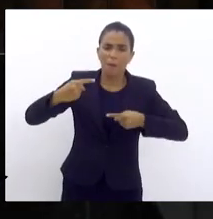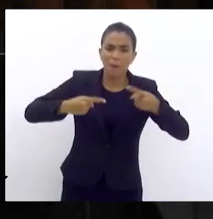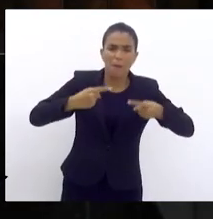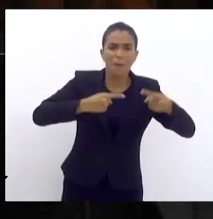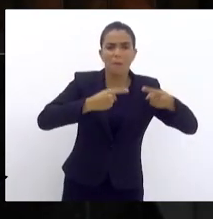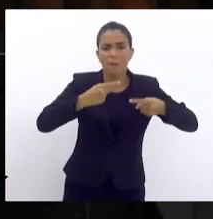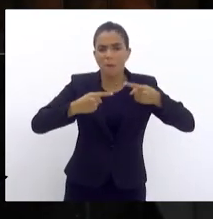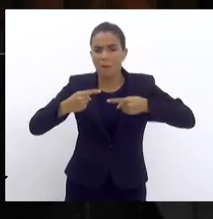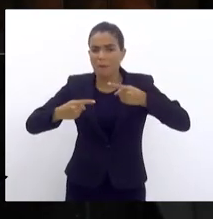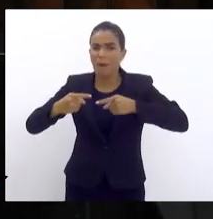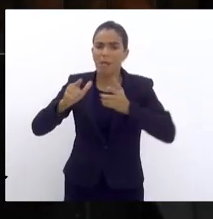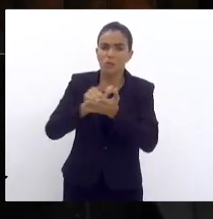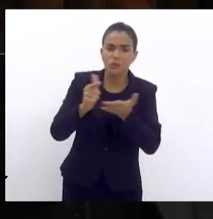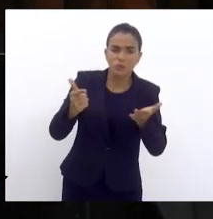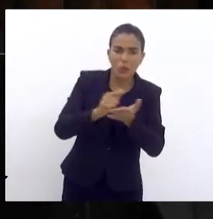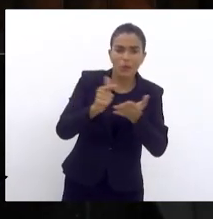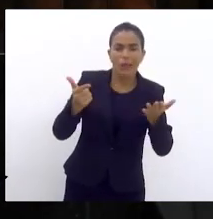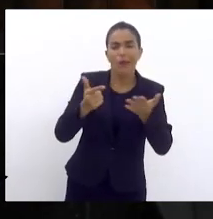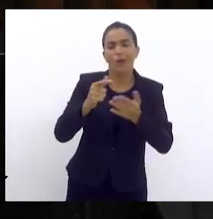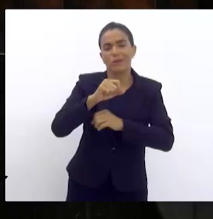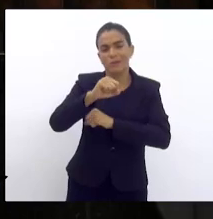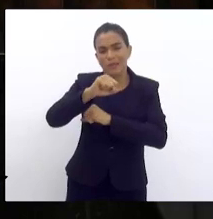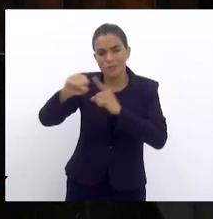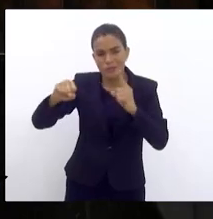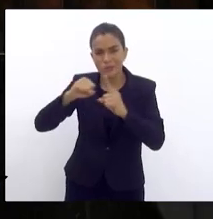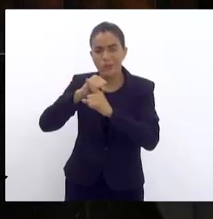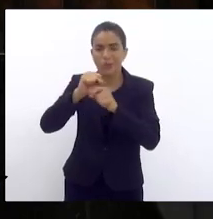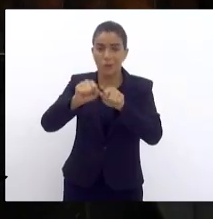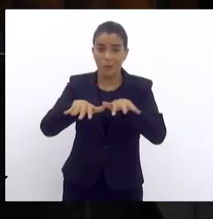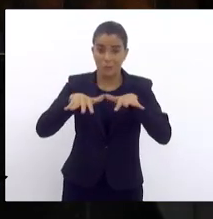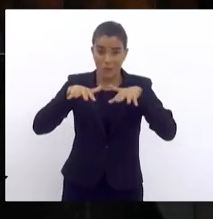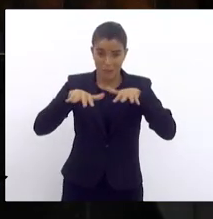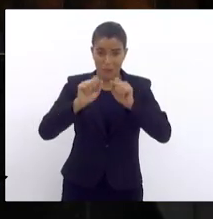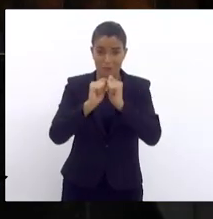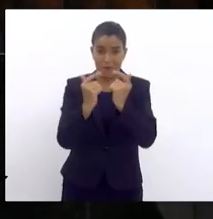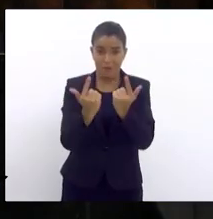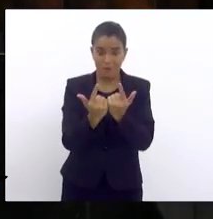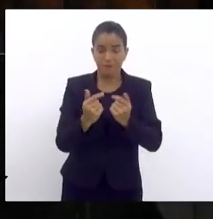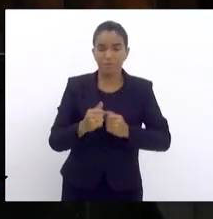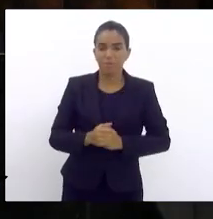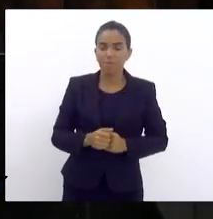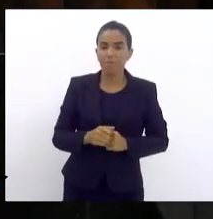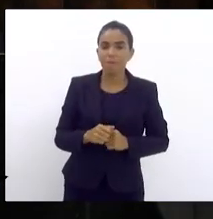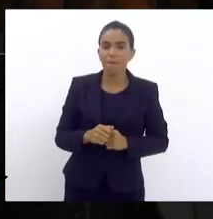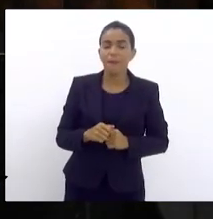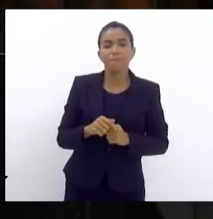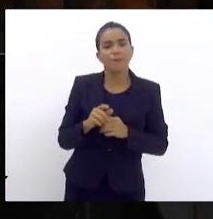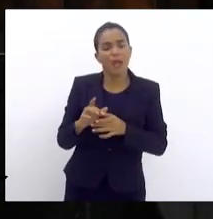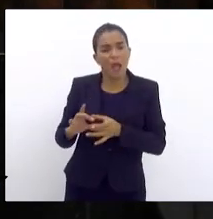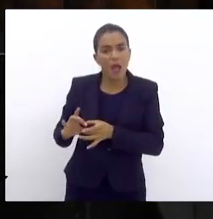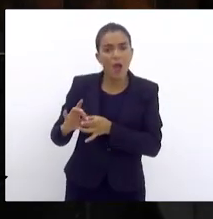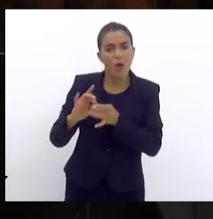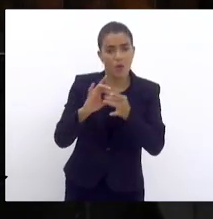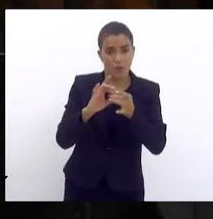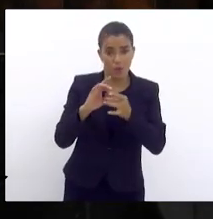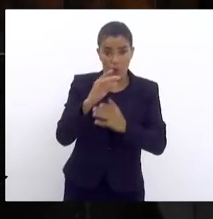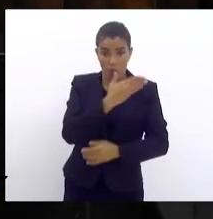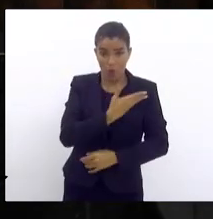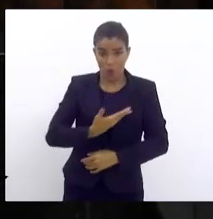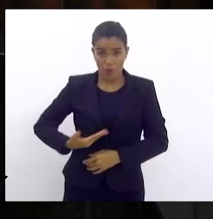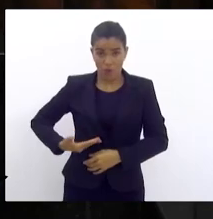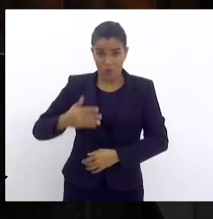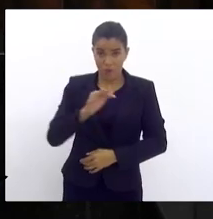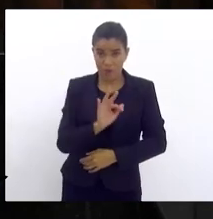nos jornais na sociedade no Parlamento Fluminense visto que a união Isto é o governo